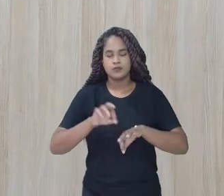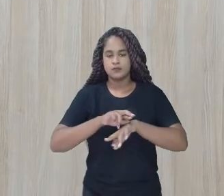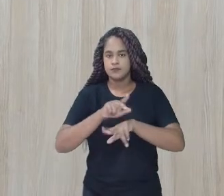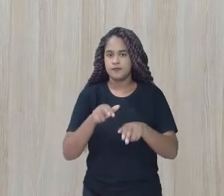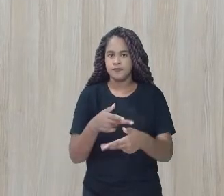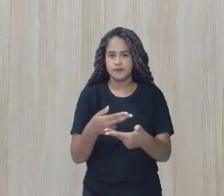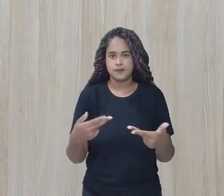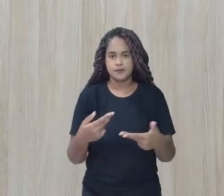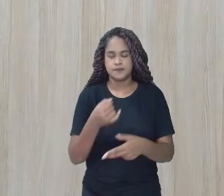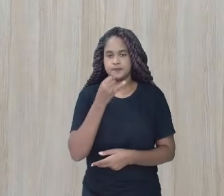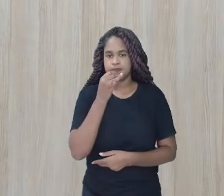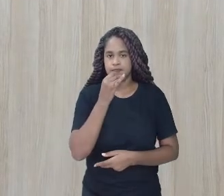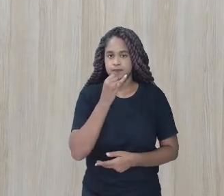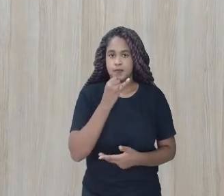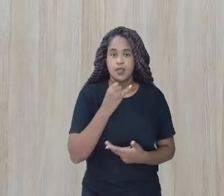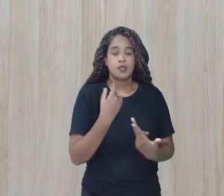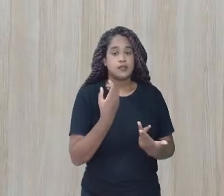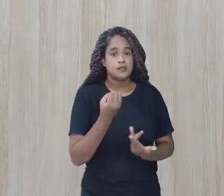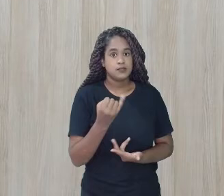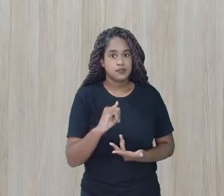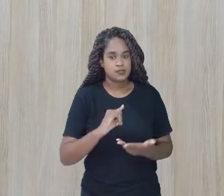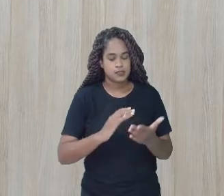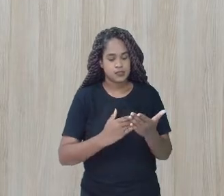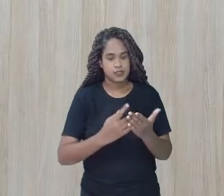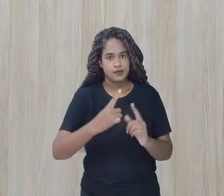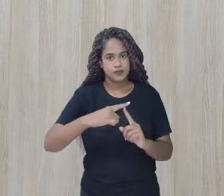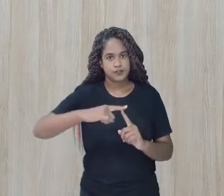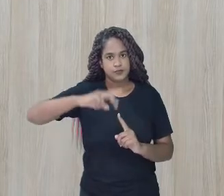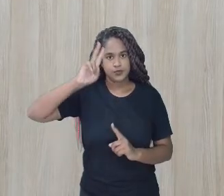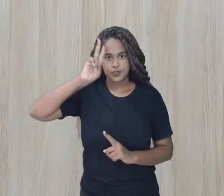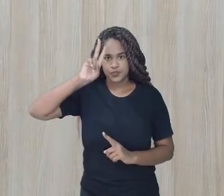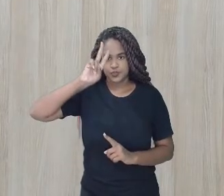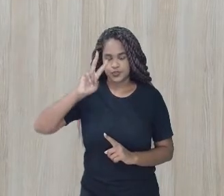se for um livro mais historiográfico, se for um livro que